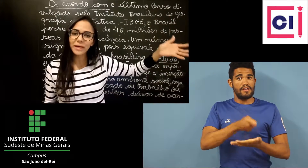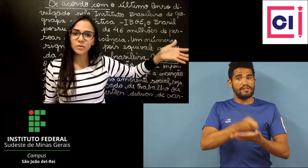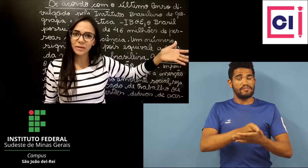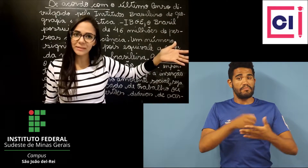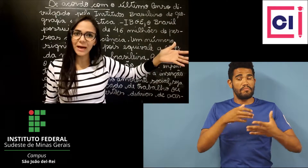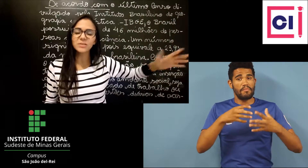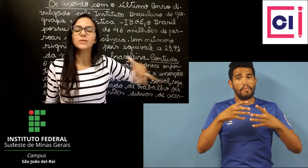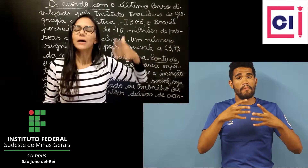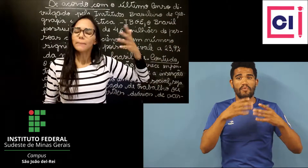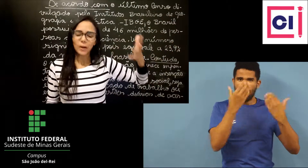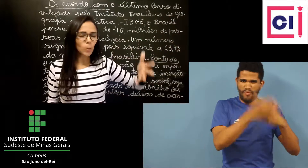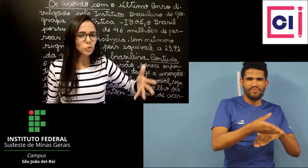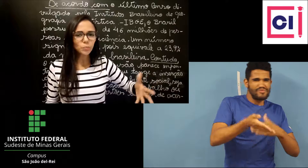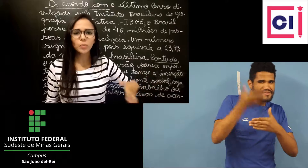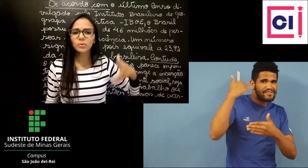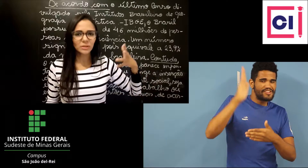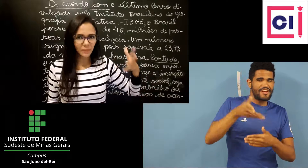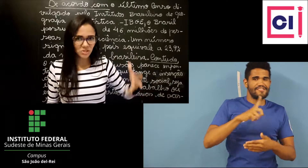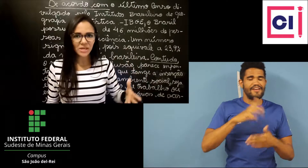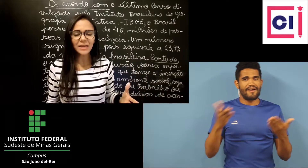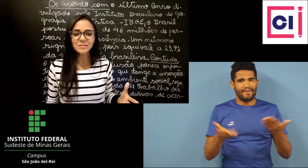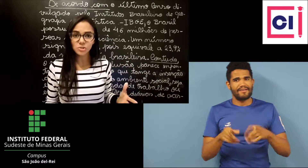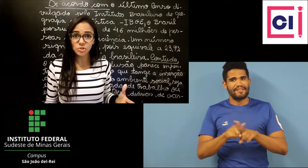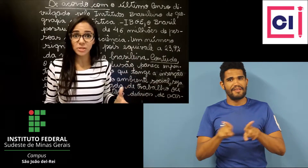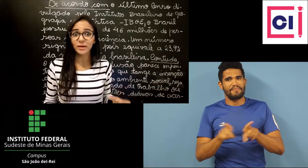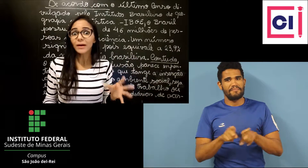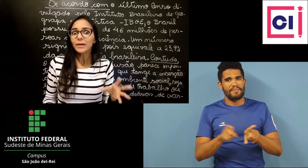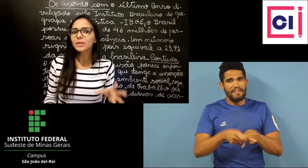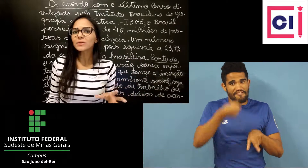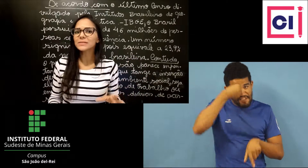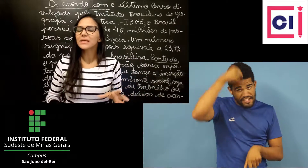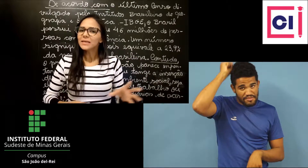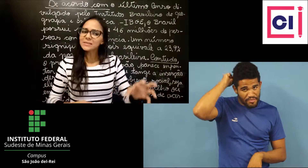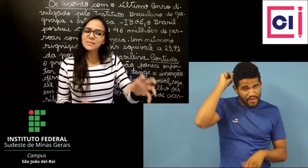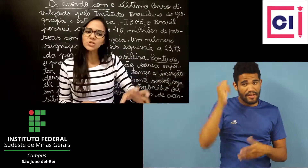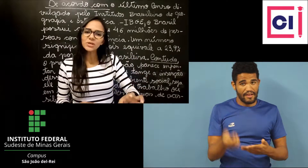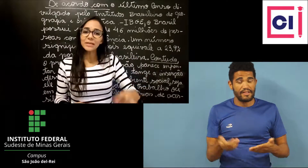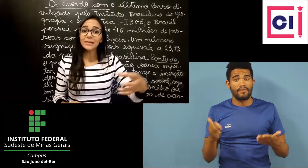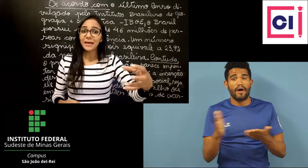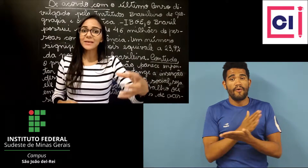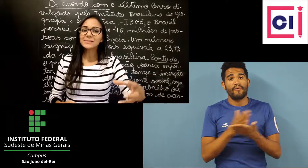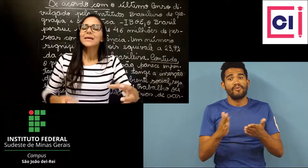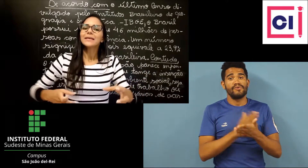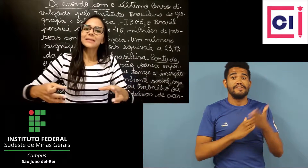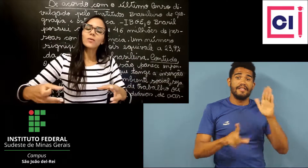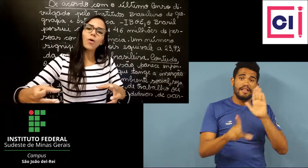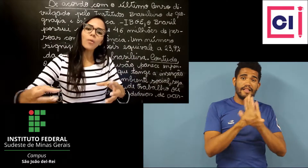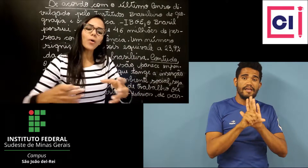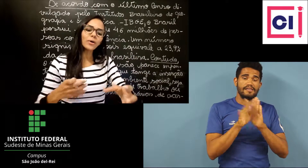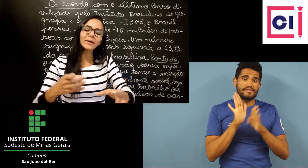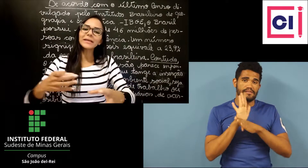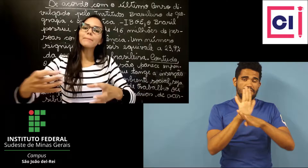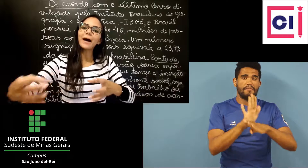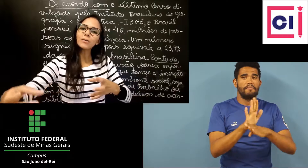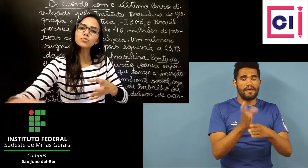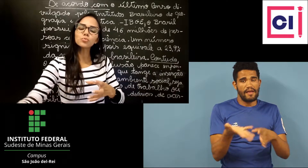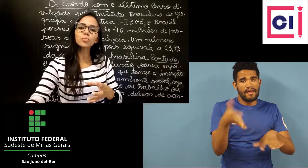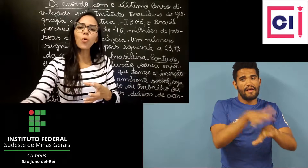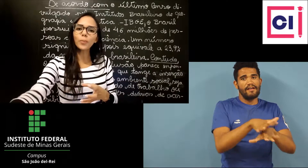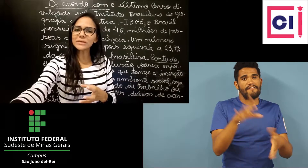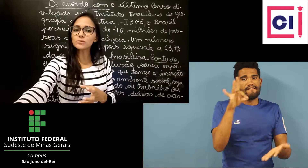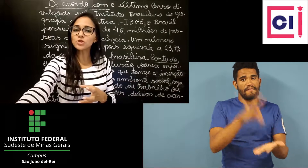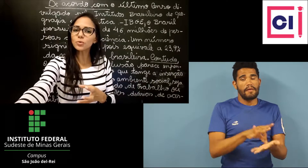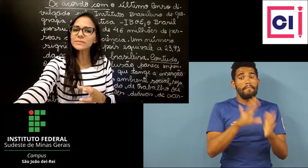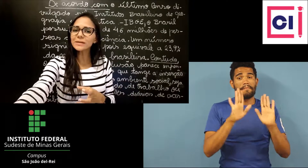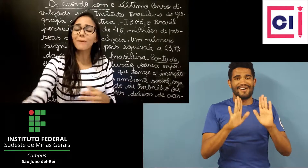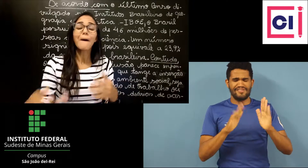como obrigatoriedade, para concurso público também já existia. Então, assim, existe ali leis que corroboram, que trabalham junto